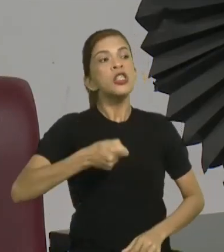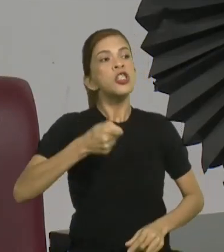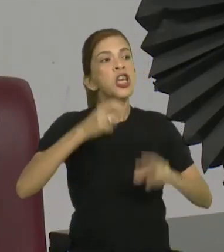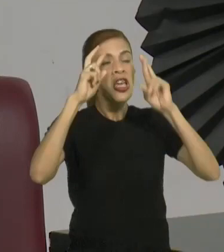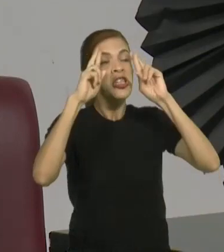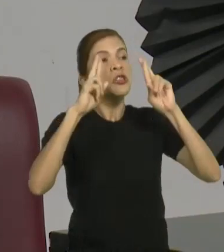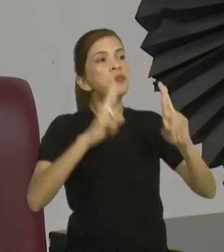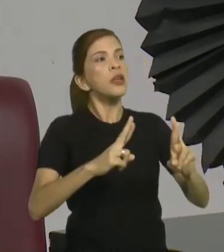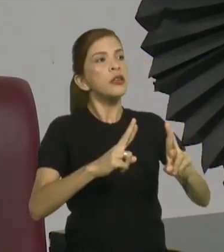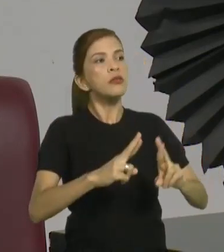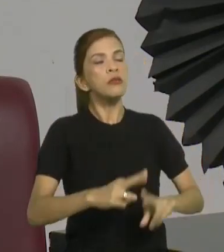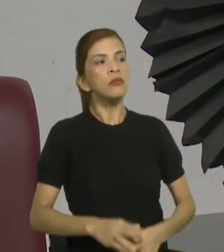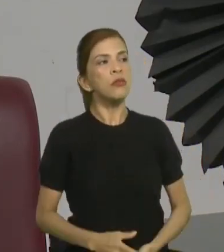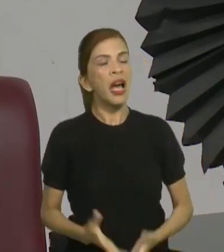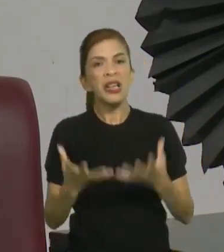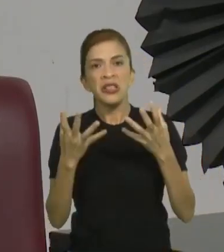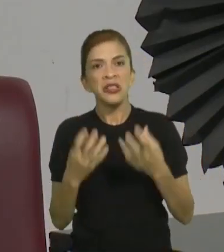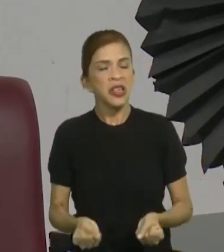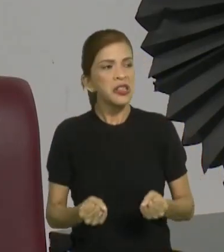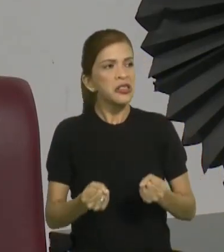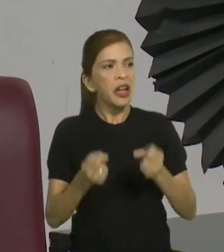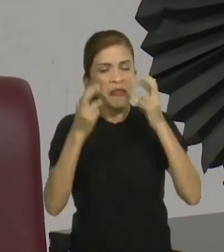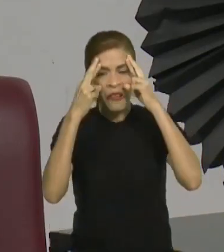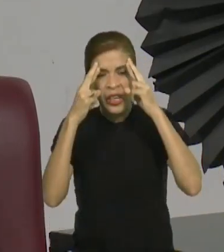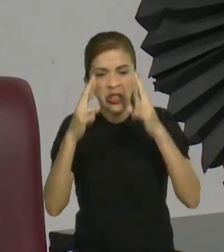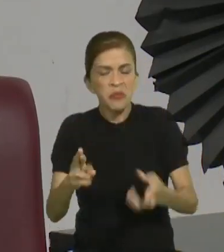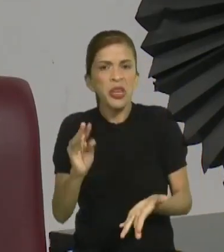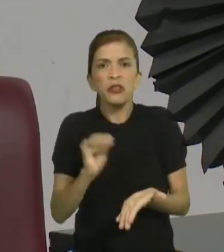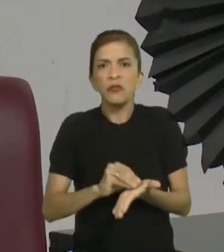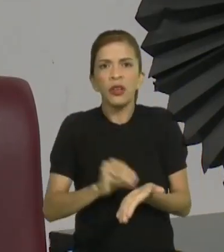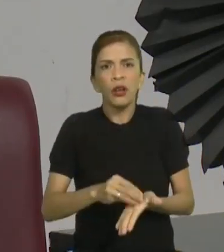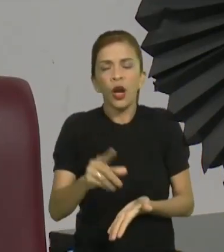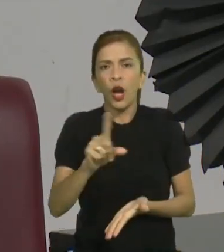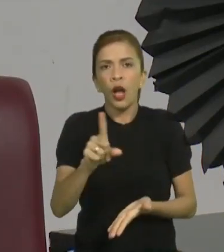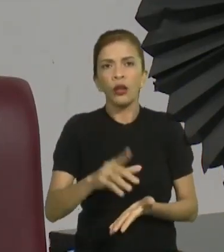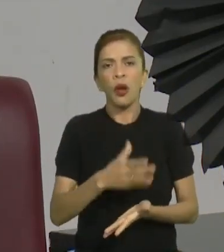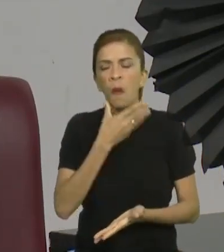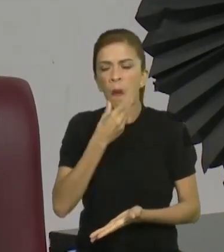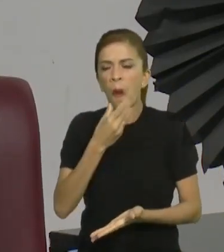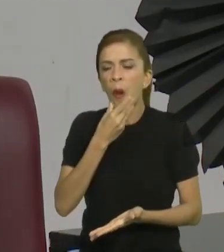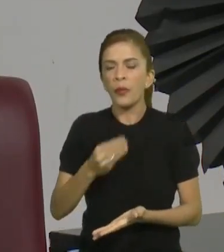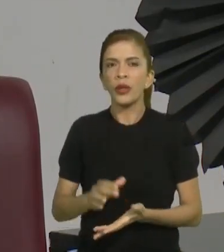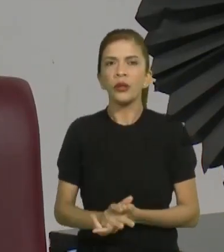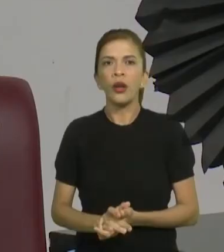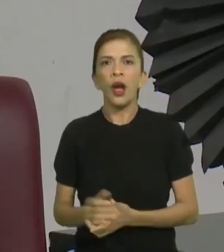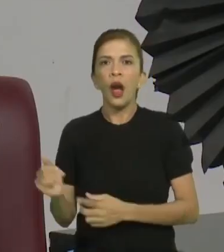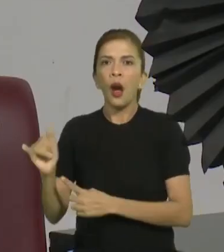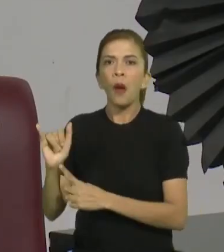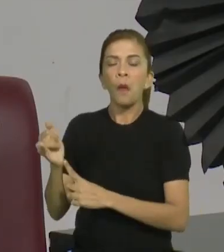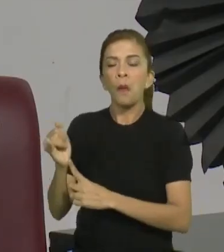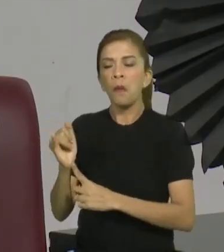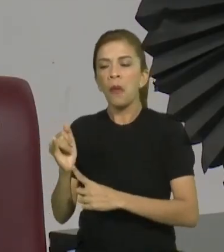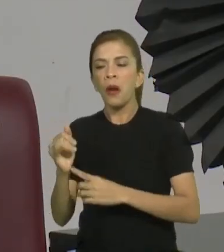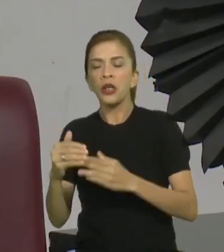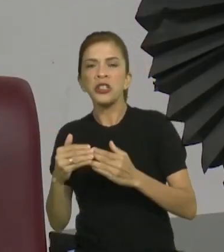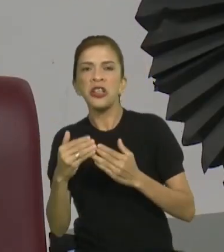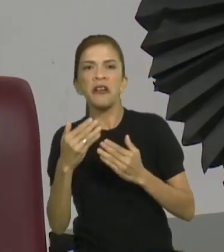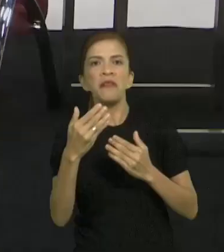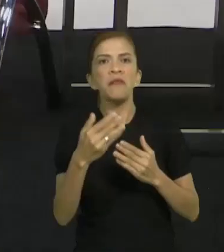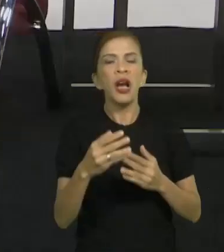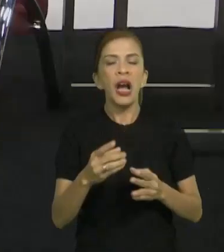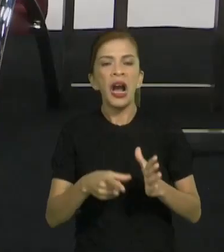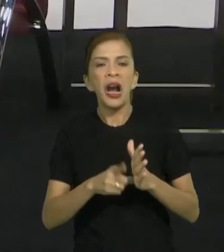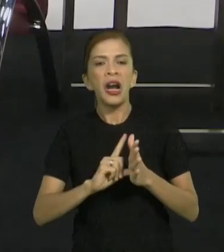admitia ser desrespeitada por um homem, por exemplo. Aqui meu boi vai passar na tua frente porque eu sou homem. Ela não